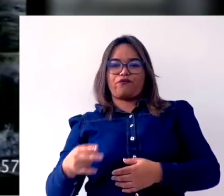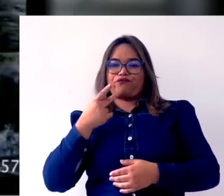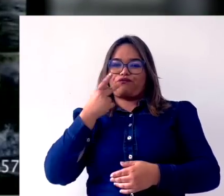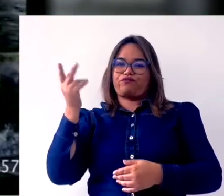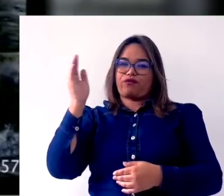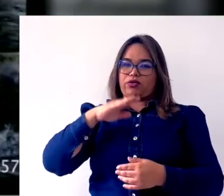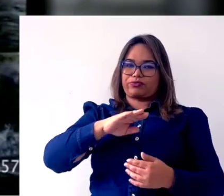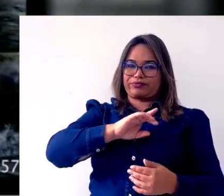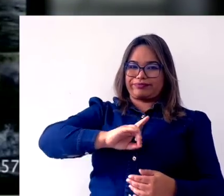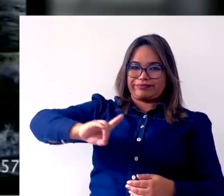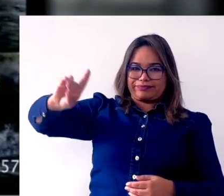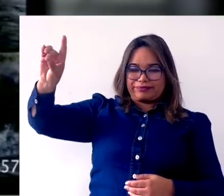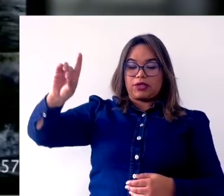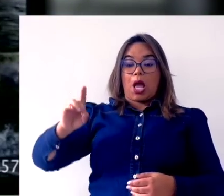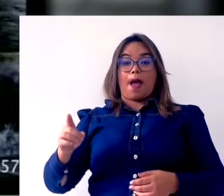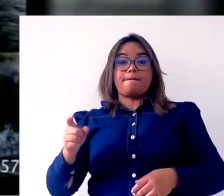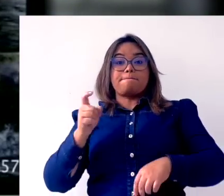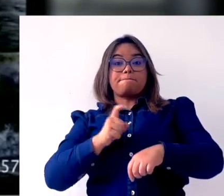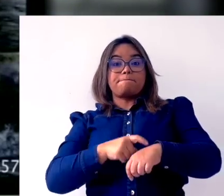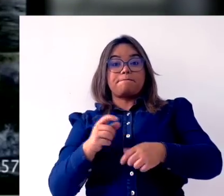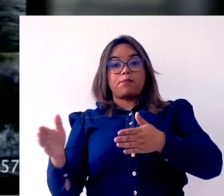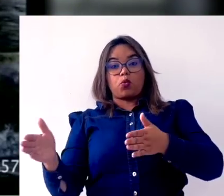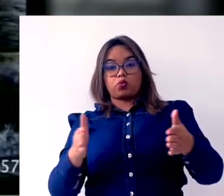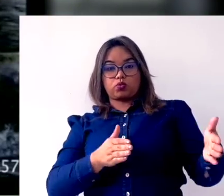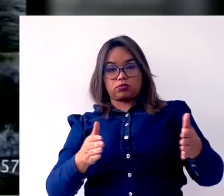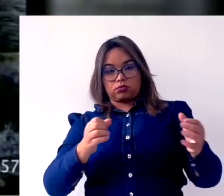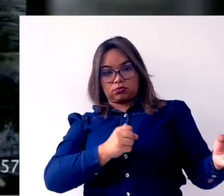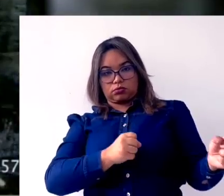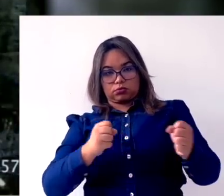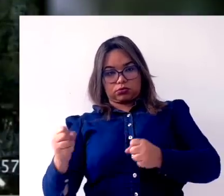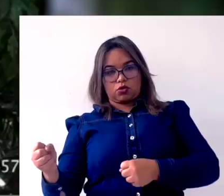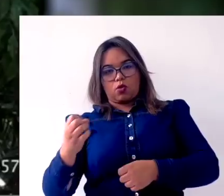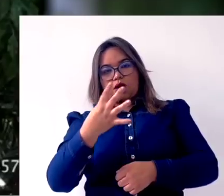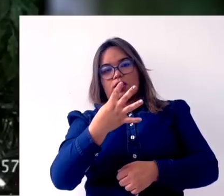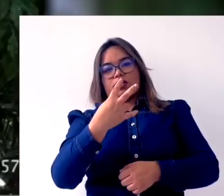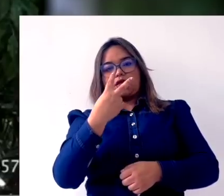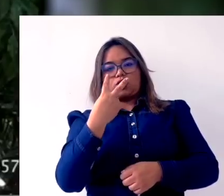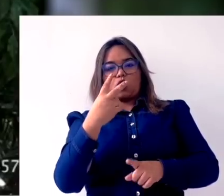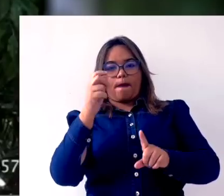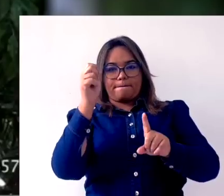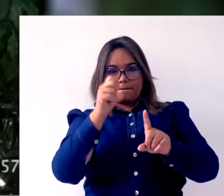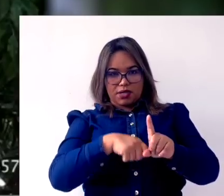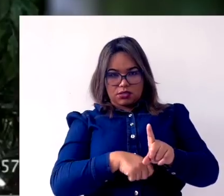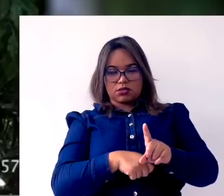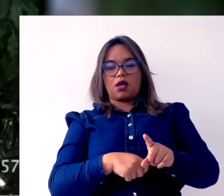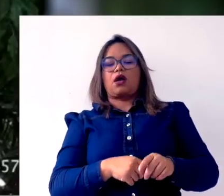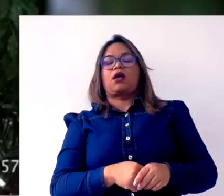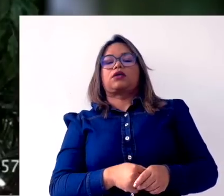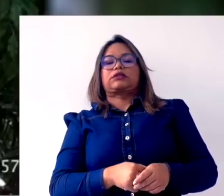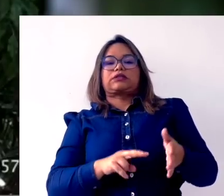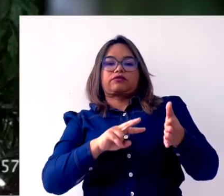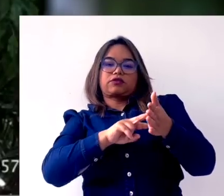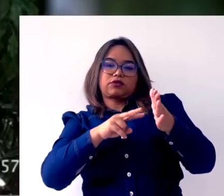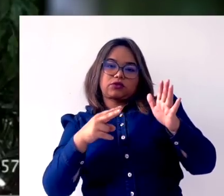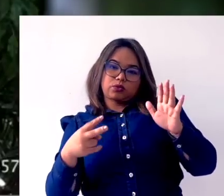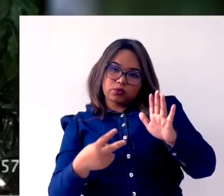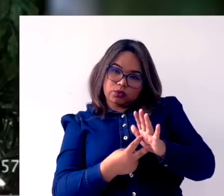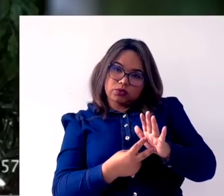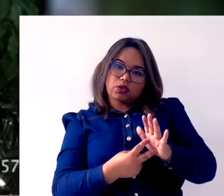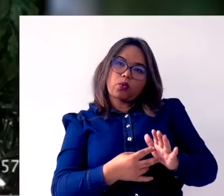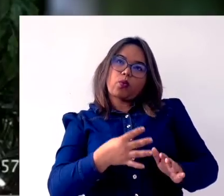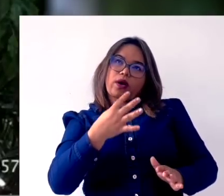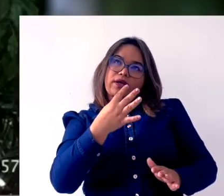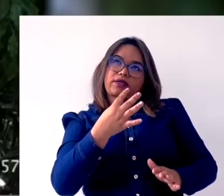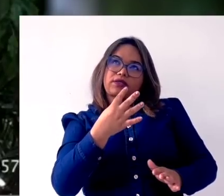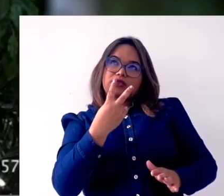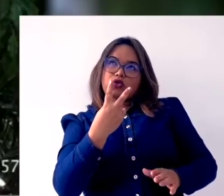poder lhe foi concedido para continuar durante 42 meses. Esse é o período de 42 meses, 42